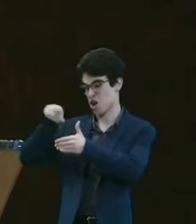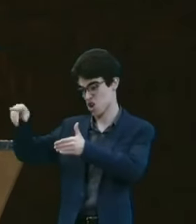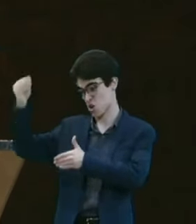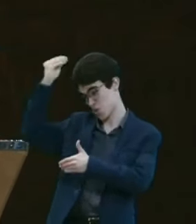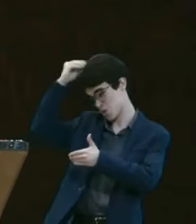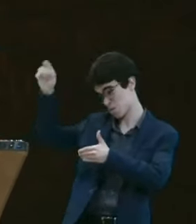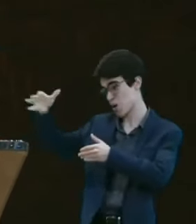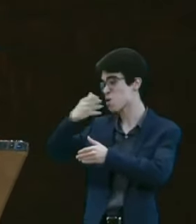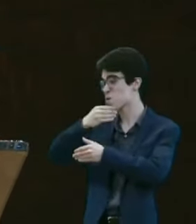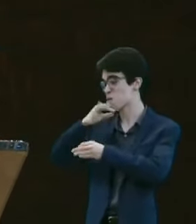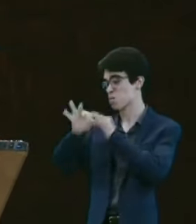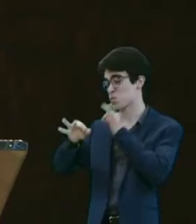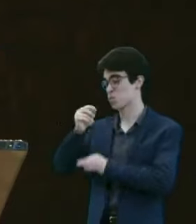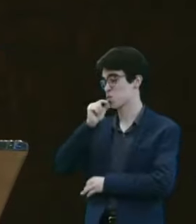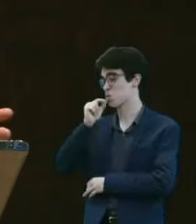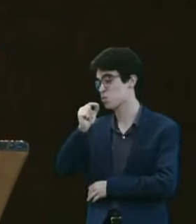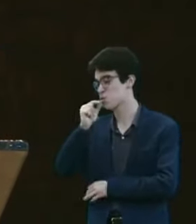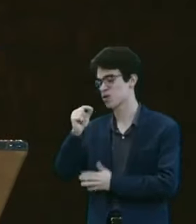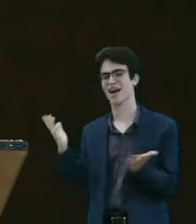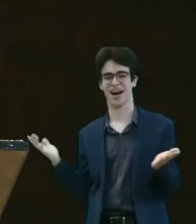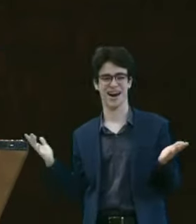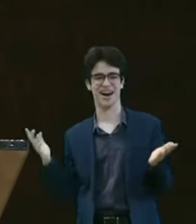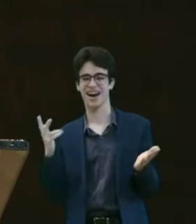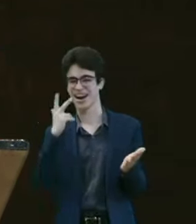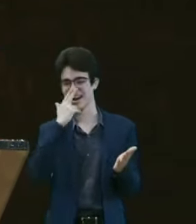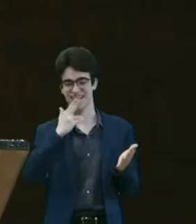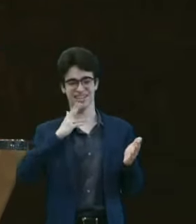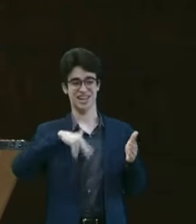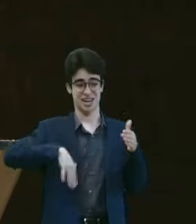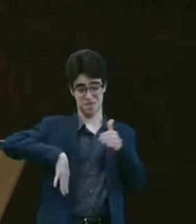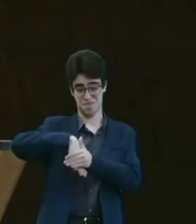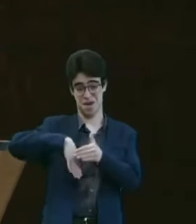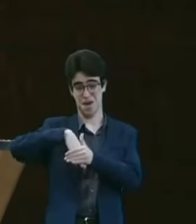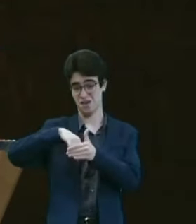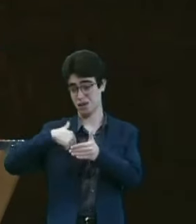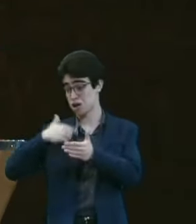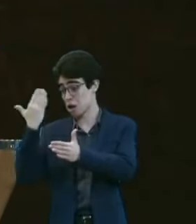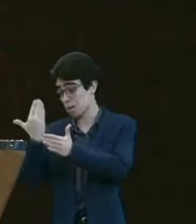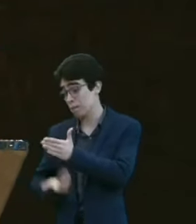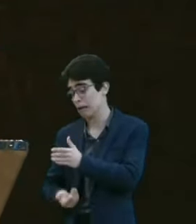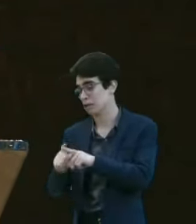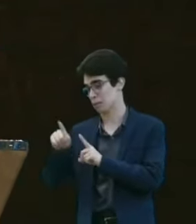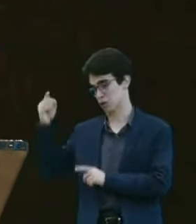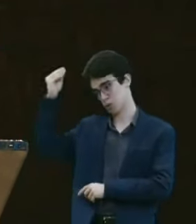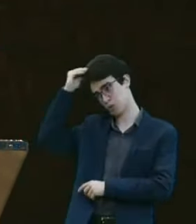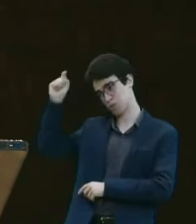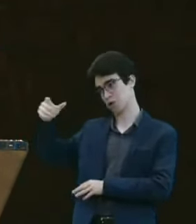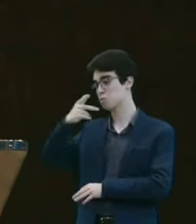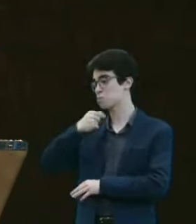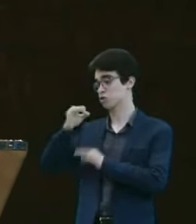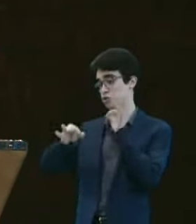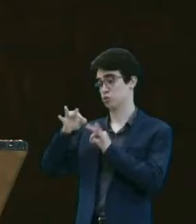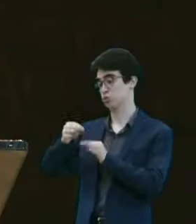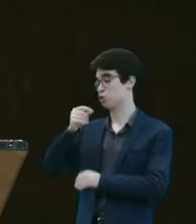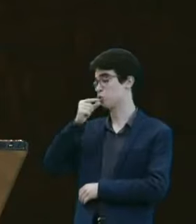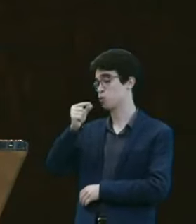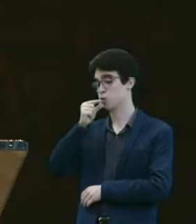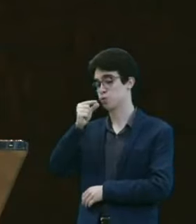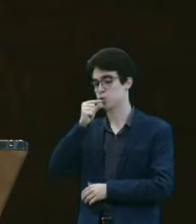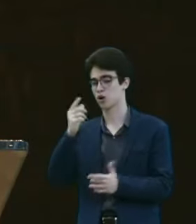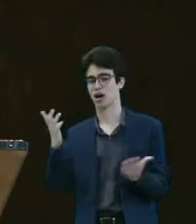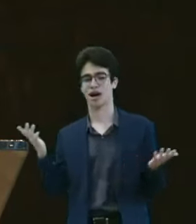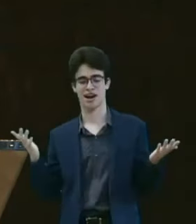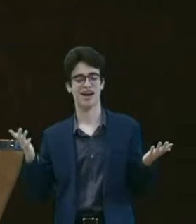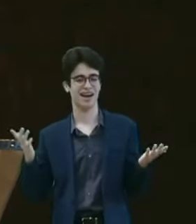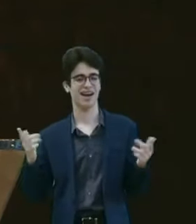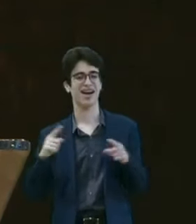juiz? A gente perde o campeonato e a culpa é do juiz. A gente tem que encontrar um vilão, e foi exatamente